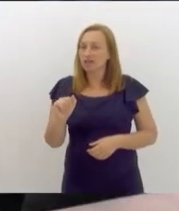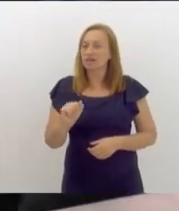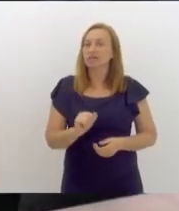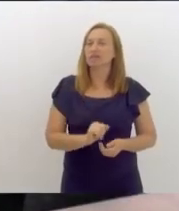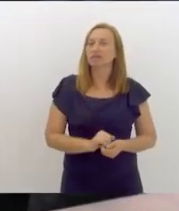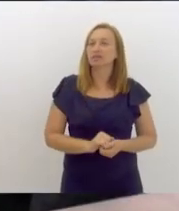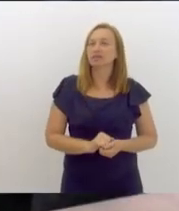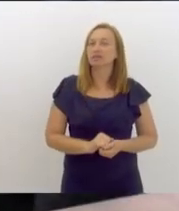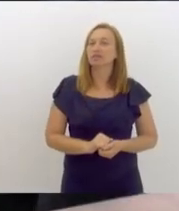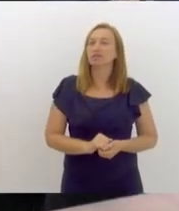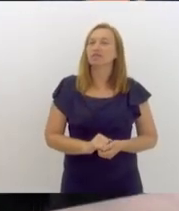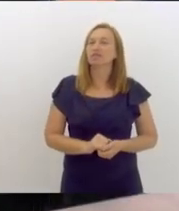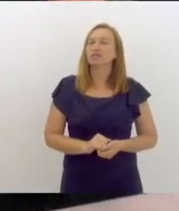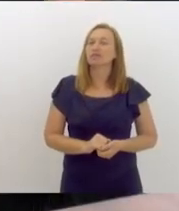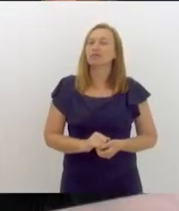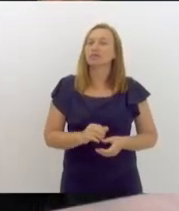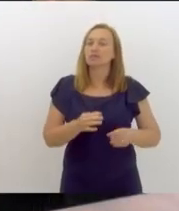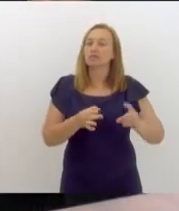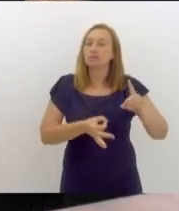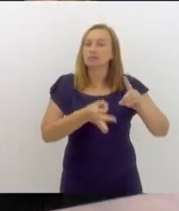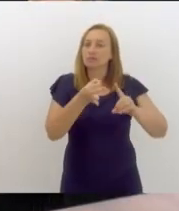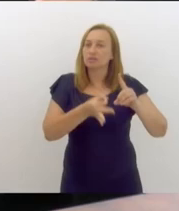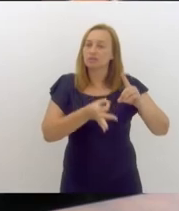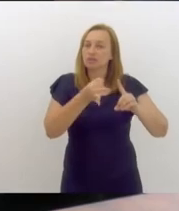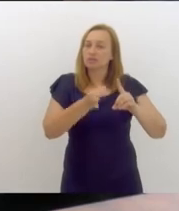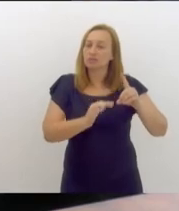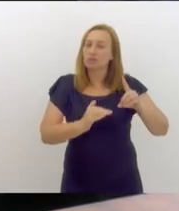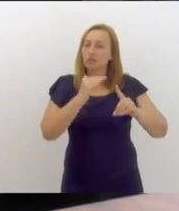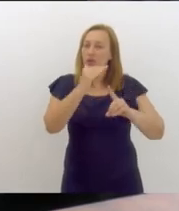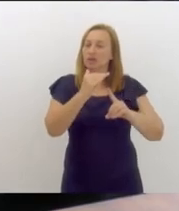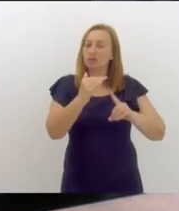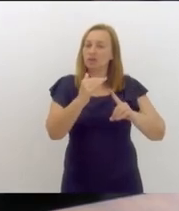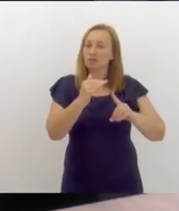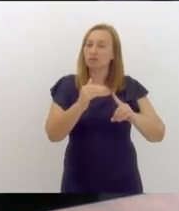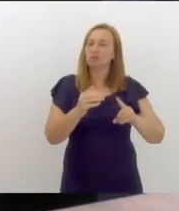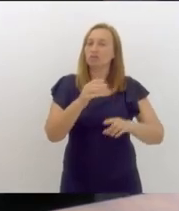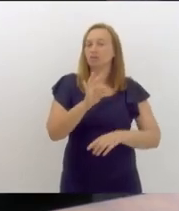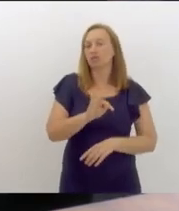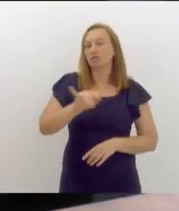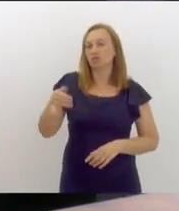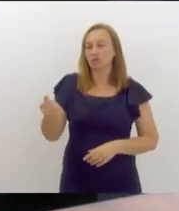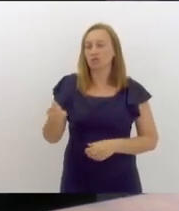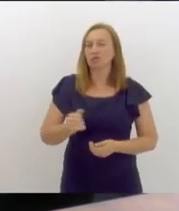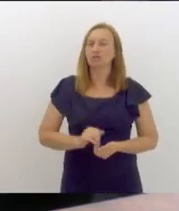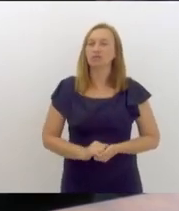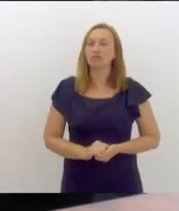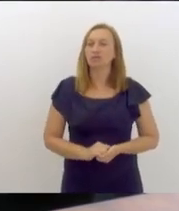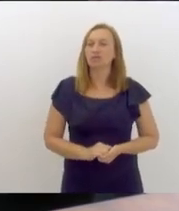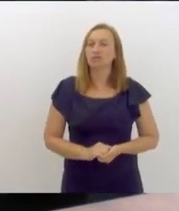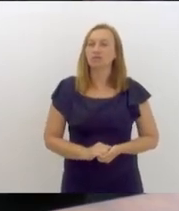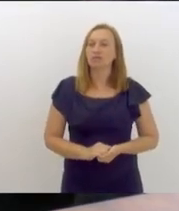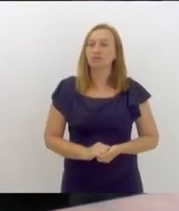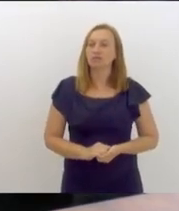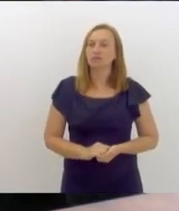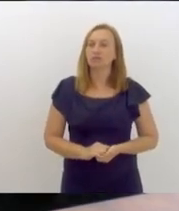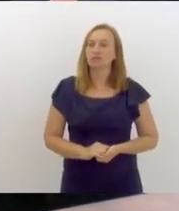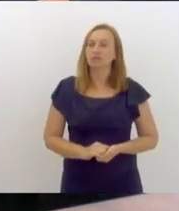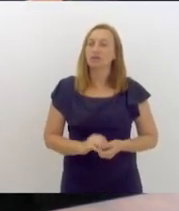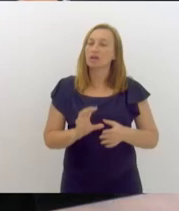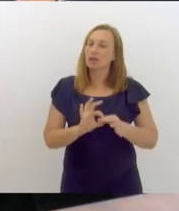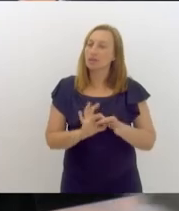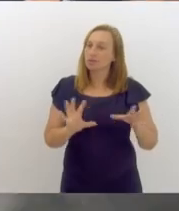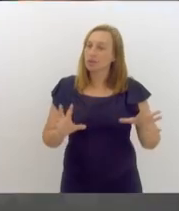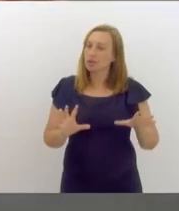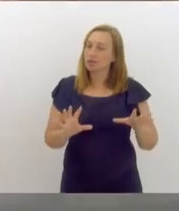o desembargador da quinta Câmara criminal do TJ determinou a soltura